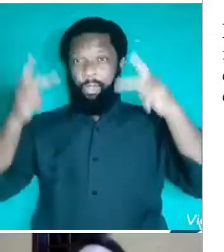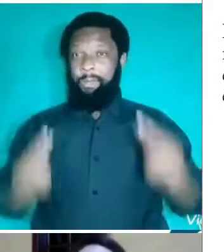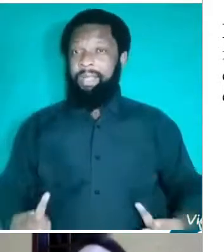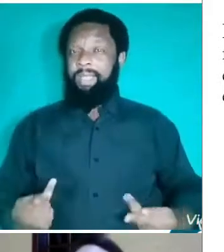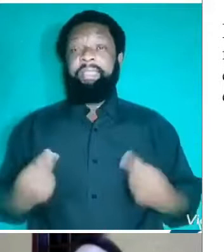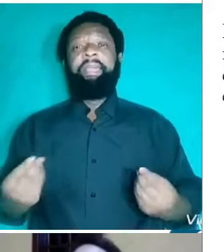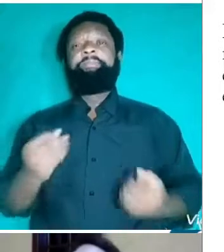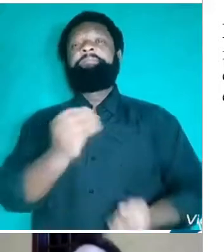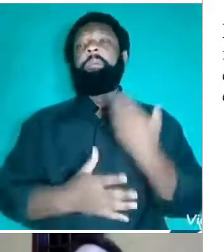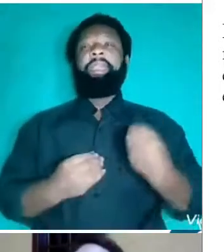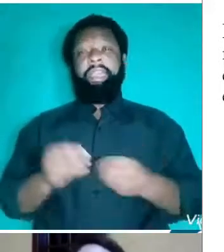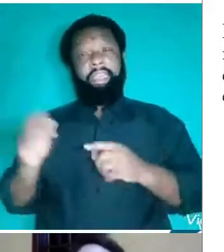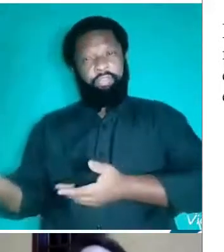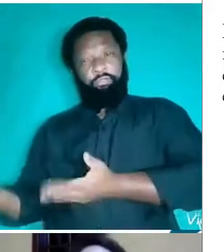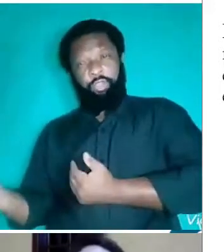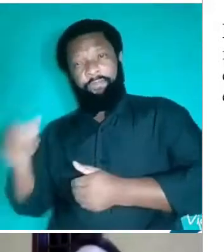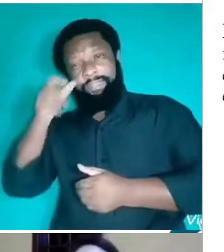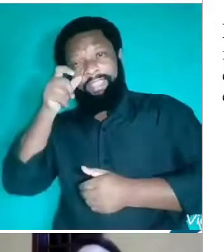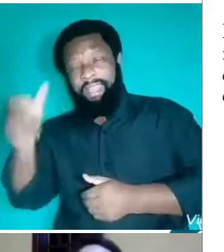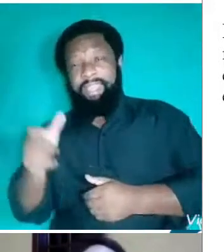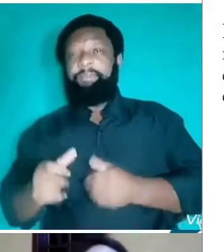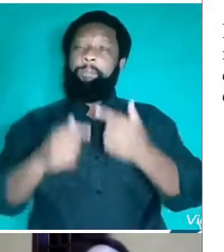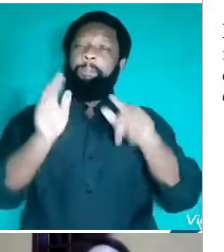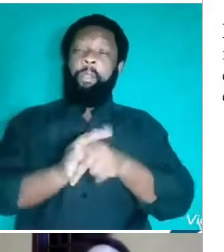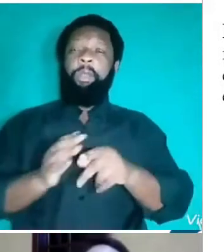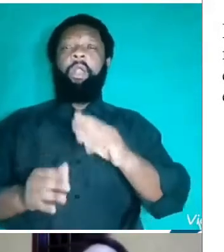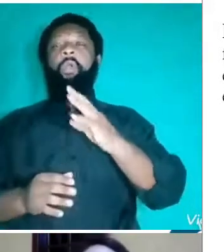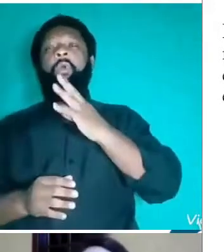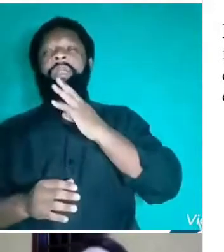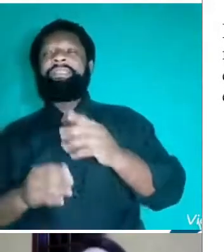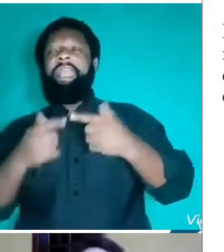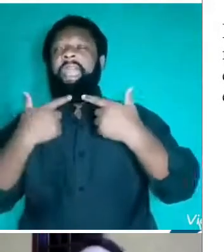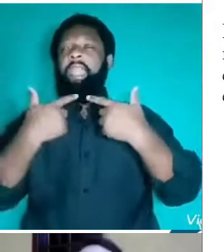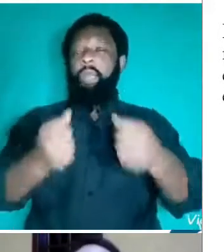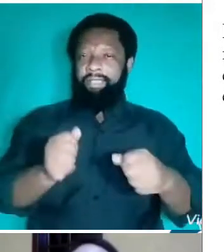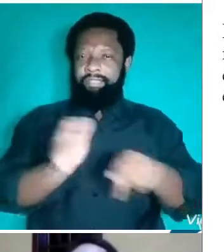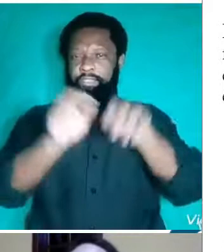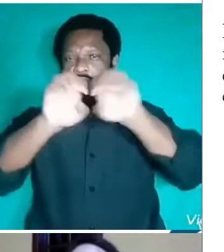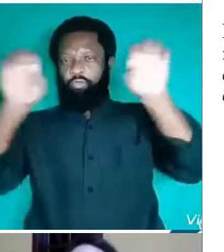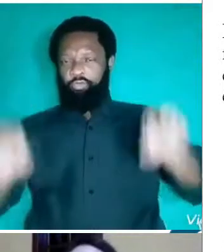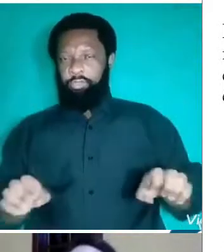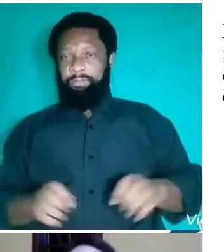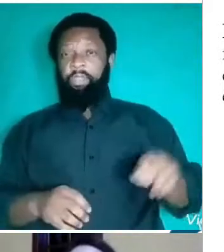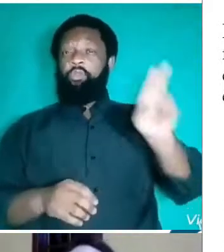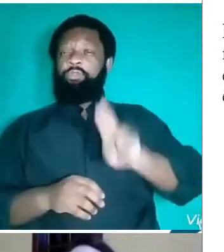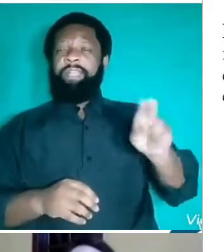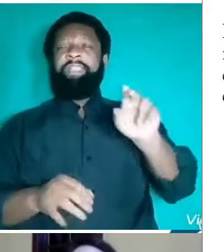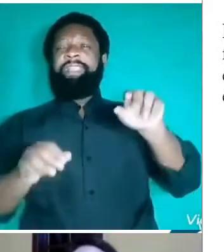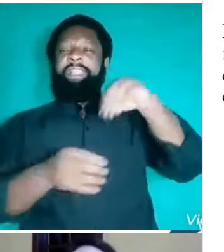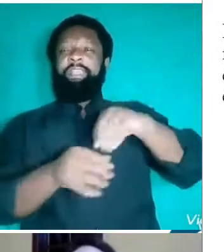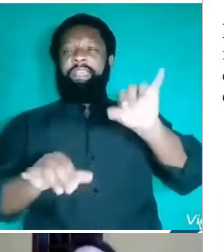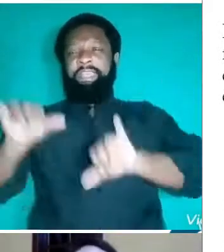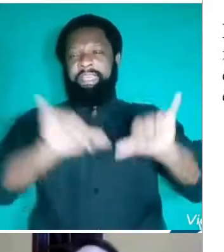um bonequinho feito, né, de carbono, hidrogênio e oxigênio. Em que parte do corpo